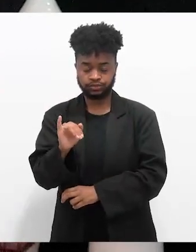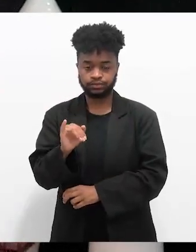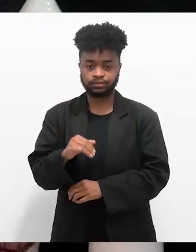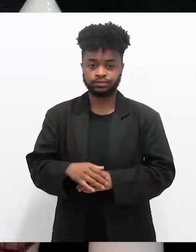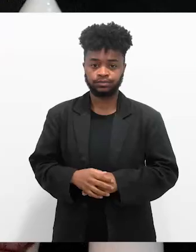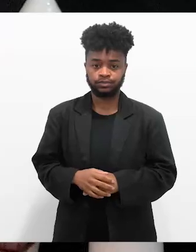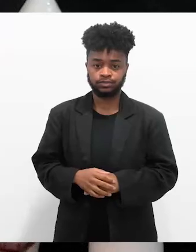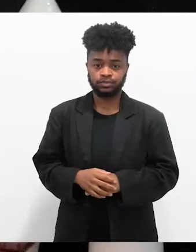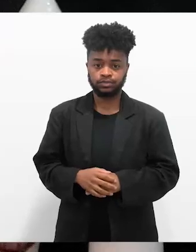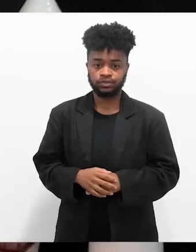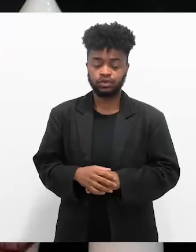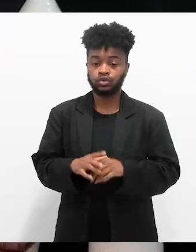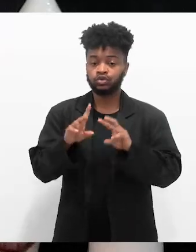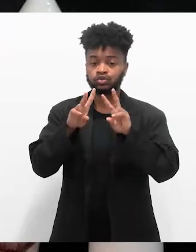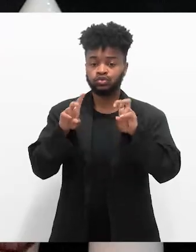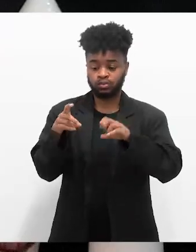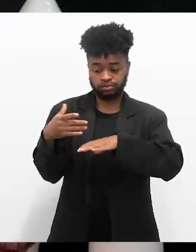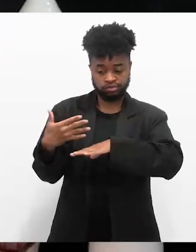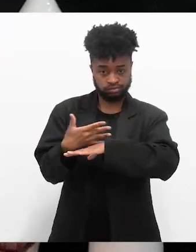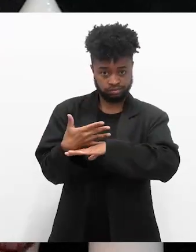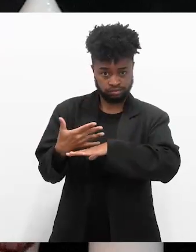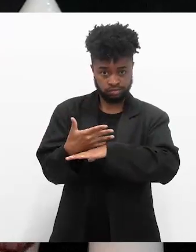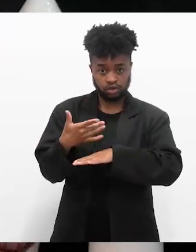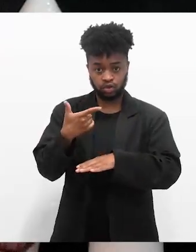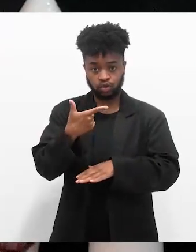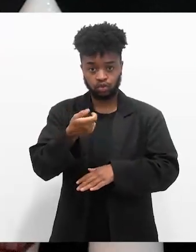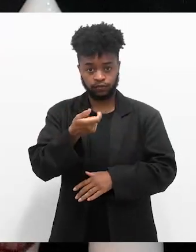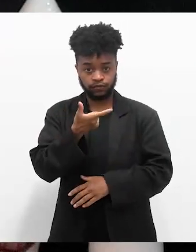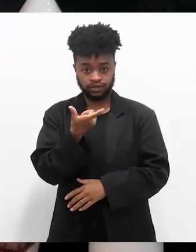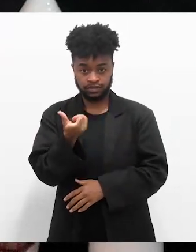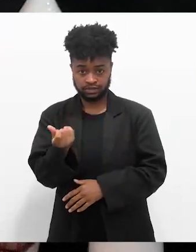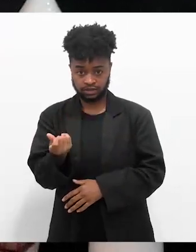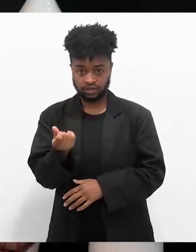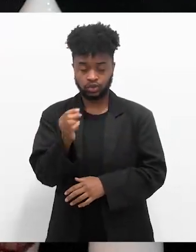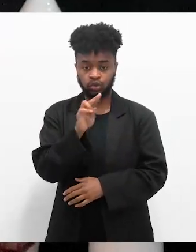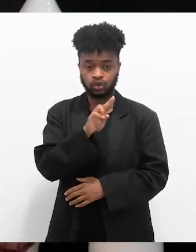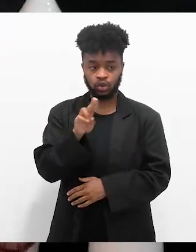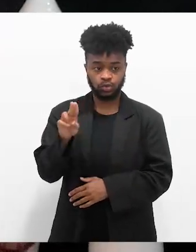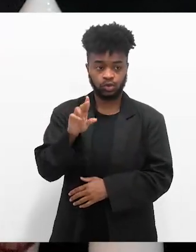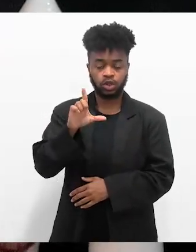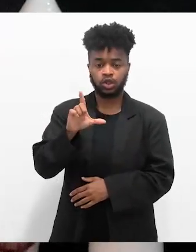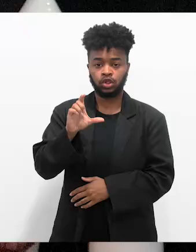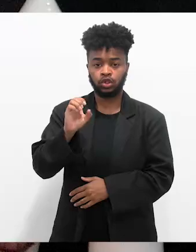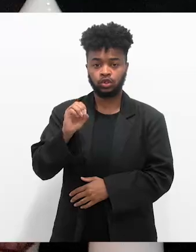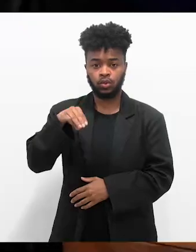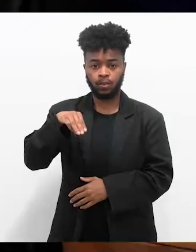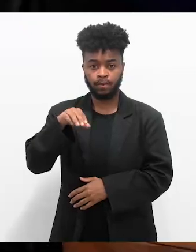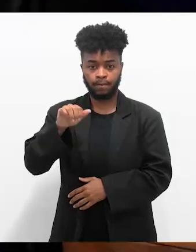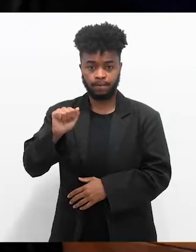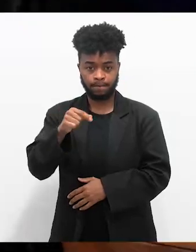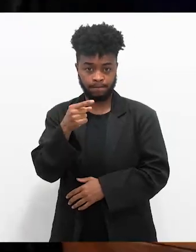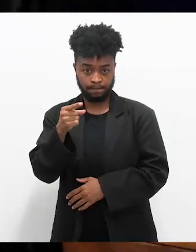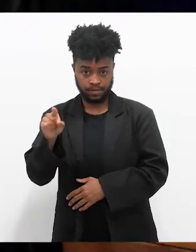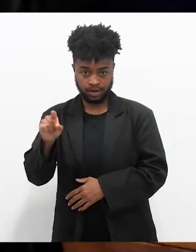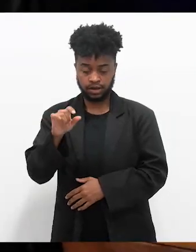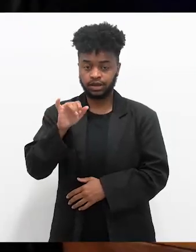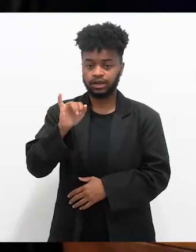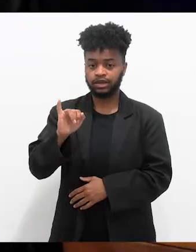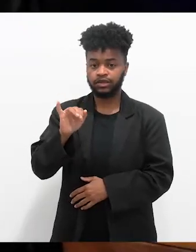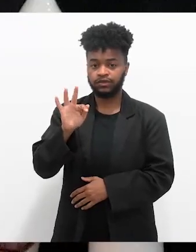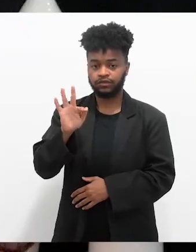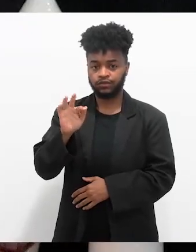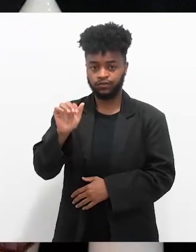da Paraíso do Tuiuti para 2026 é Lonã, Ifá, Lucumí. Perfeito. É isso? É,